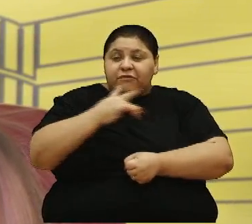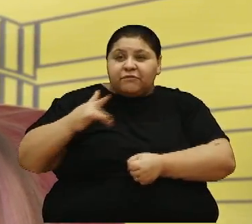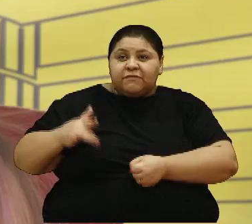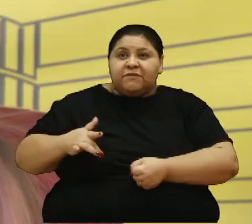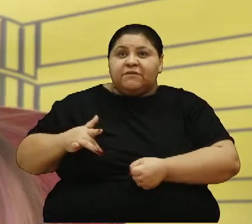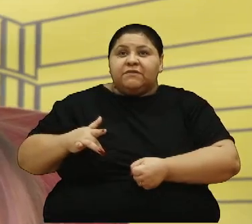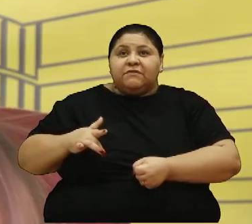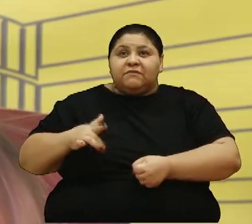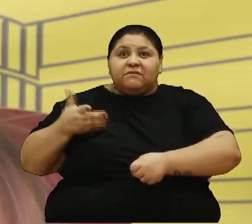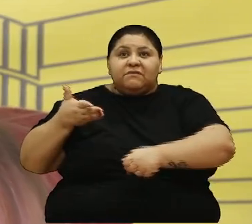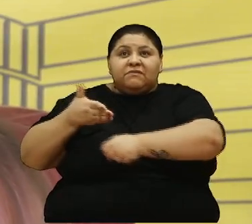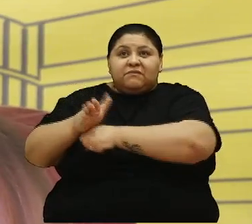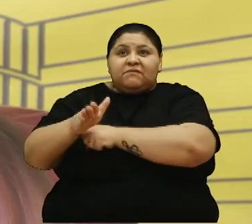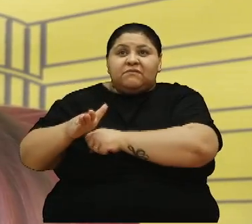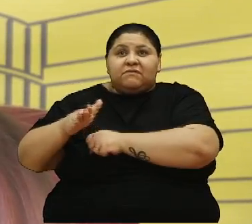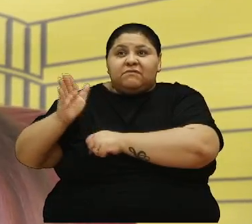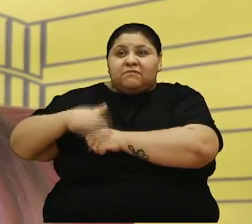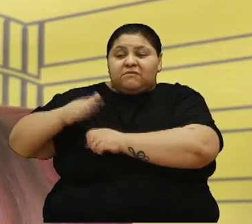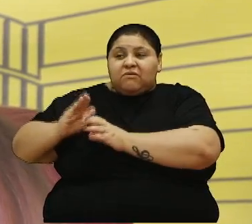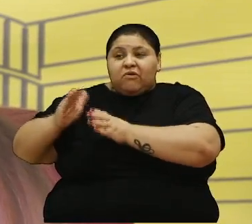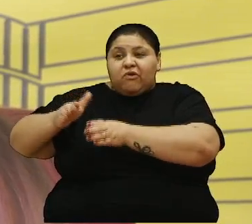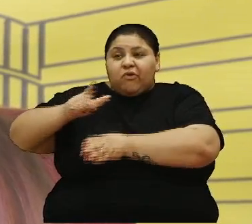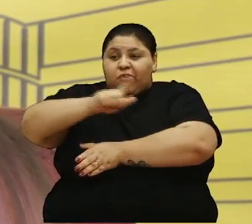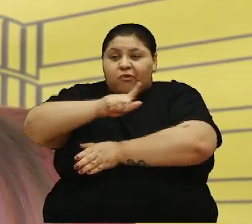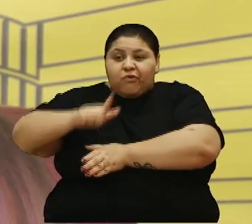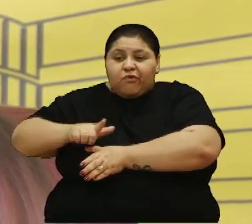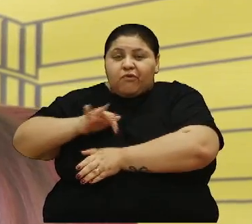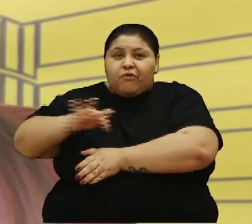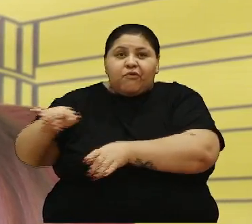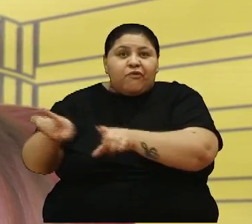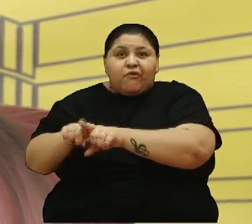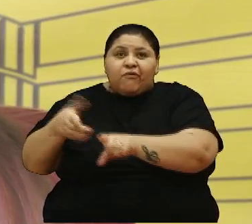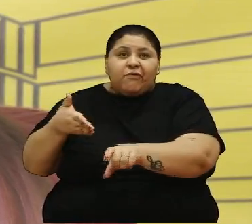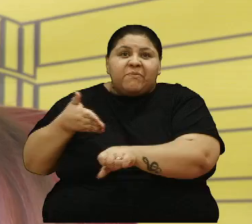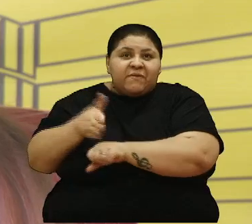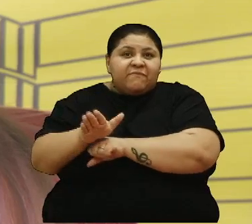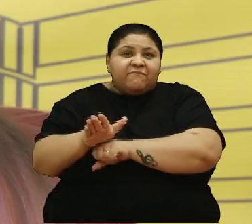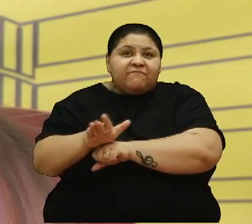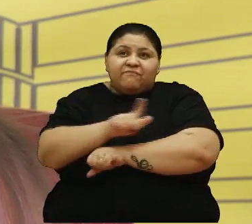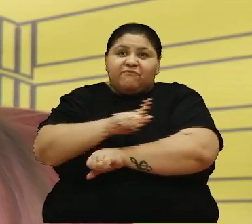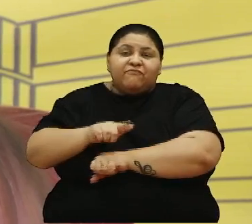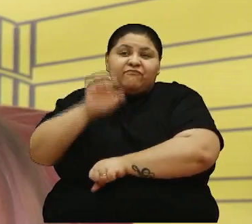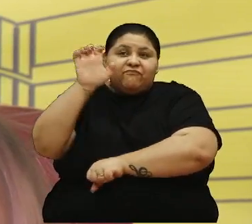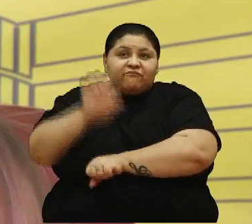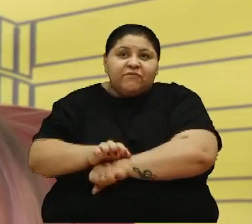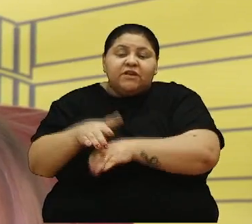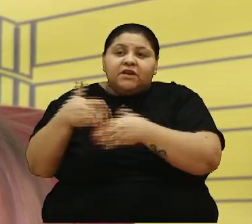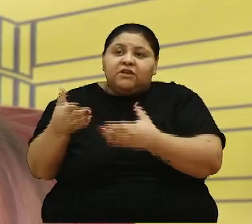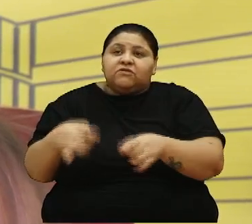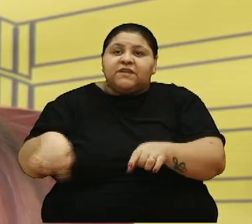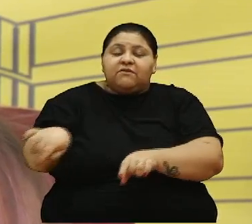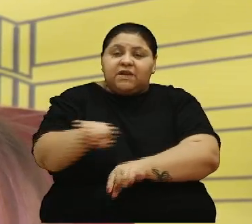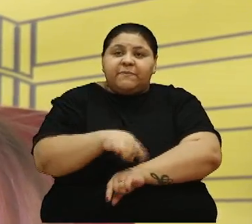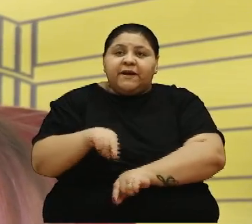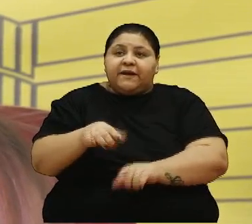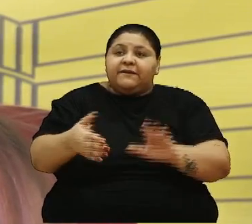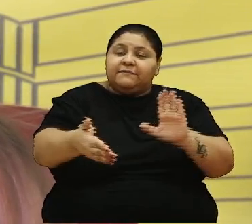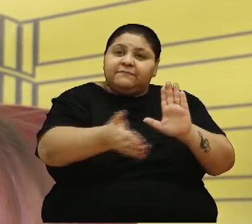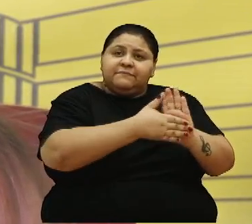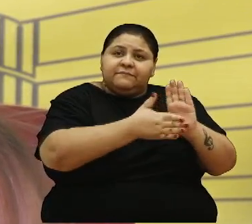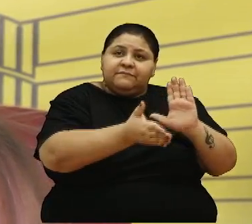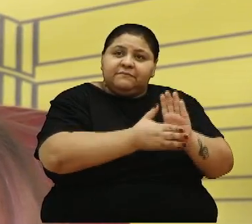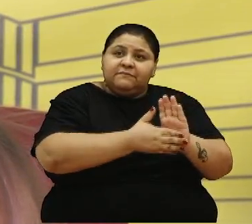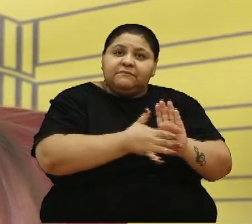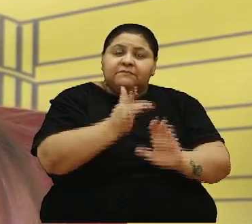uma participação mais efetiva do governo federal e sem uma participação mais efetiva do governo estadual. Então, é a proposta que vou levar à Comissão